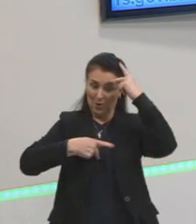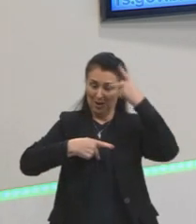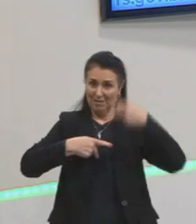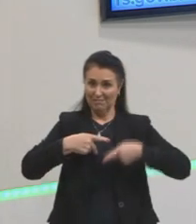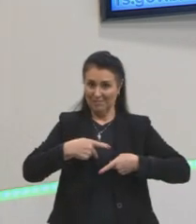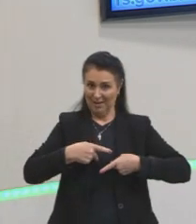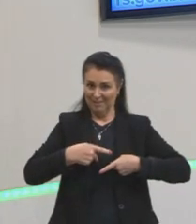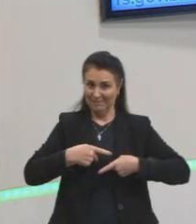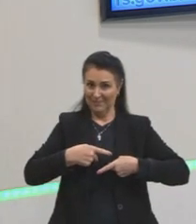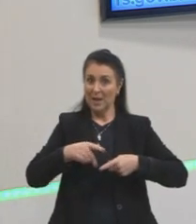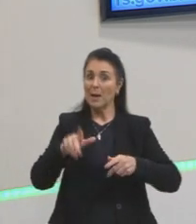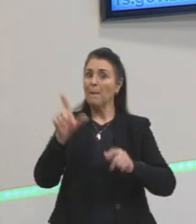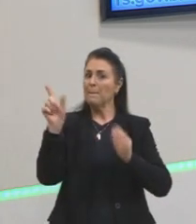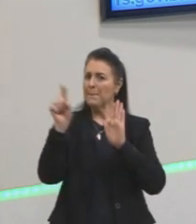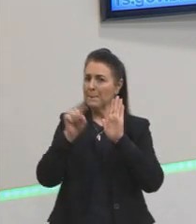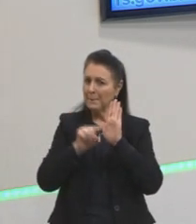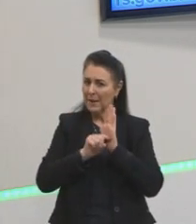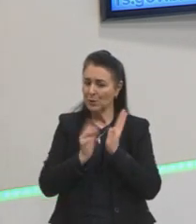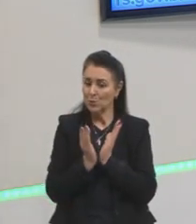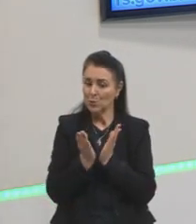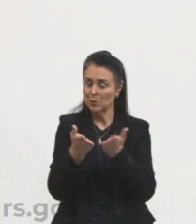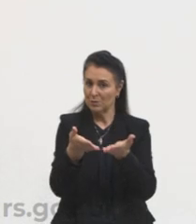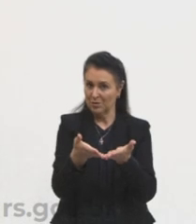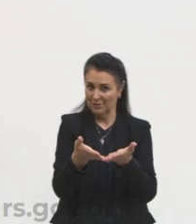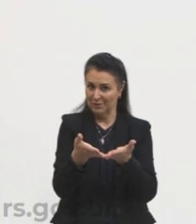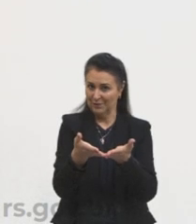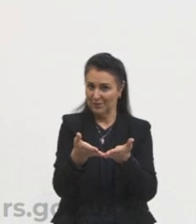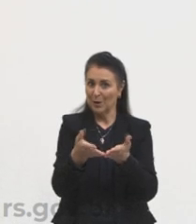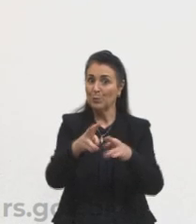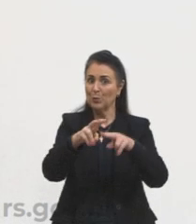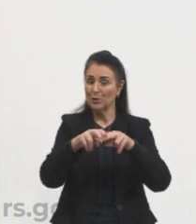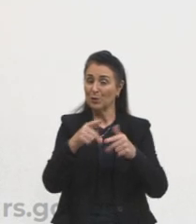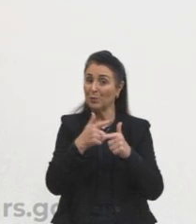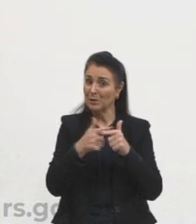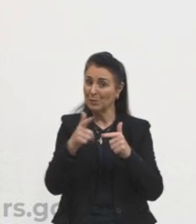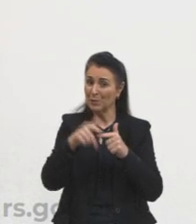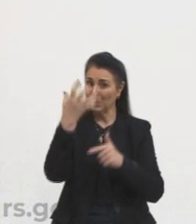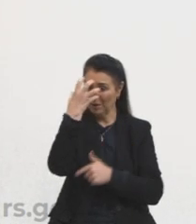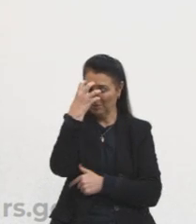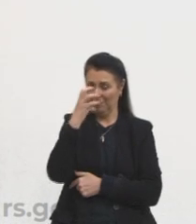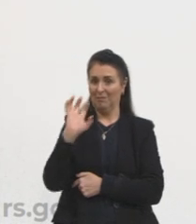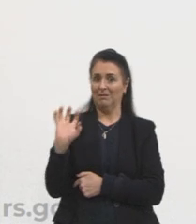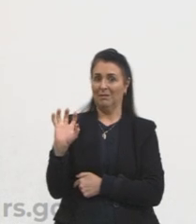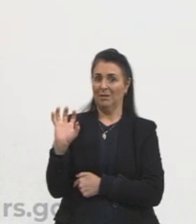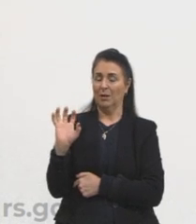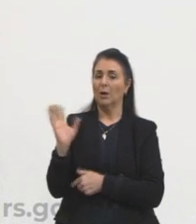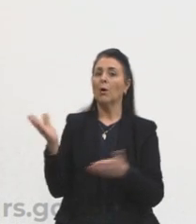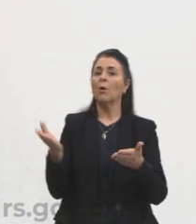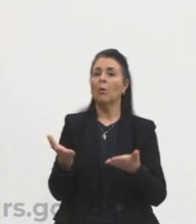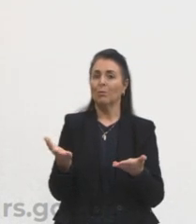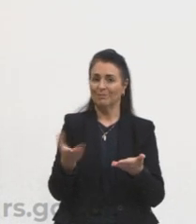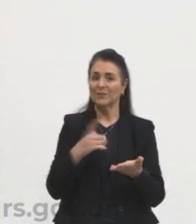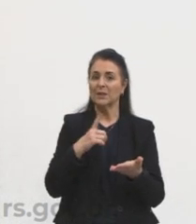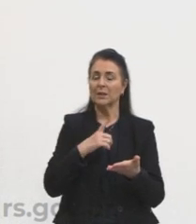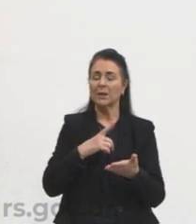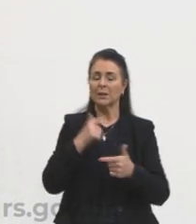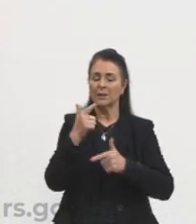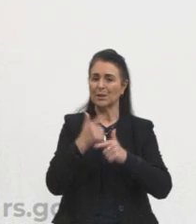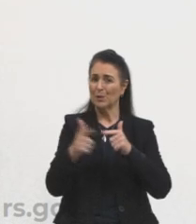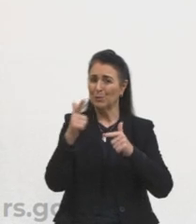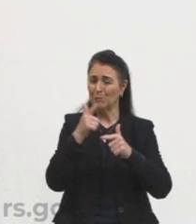aquele e se essa corrosão do caráter hoje nós temos todo esse problema né da informatização